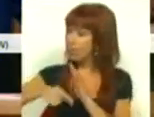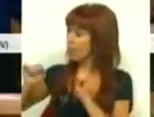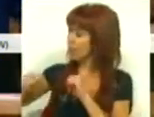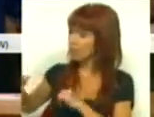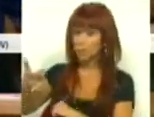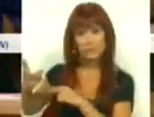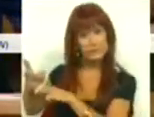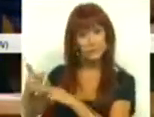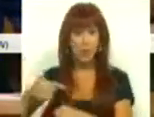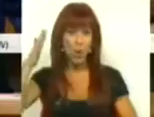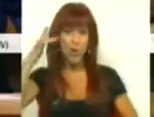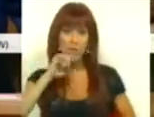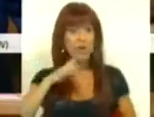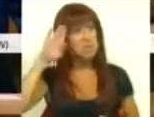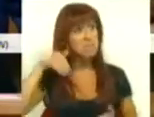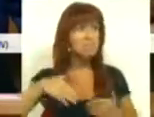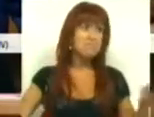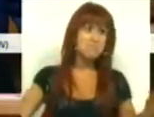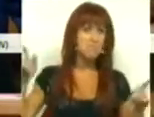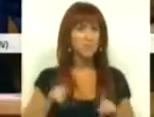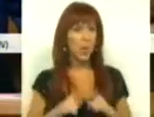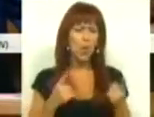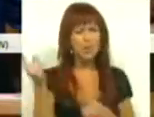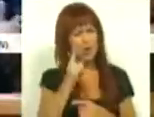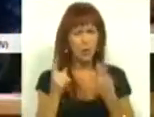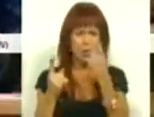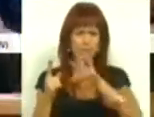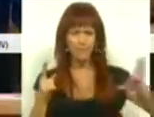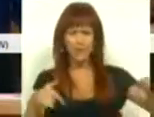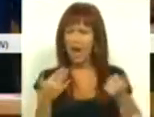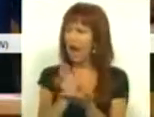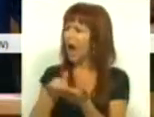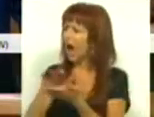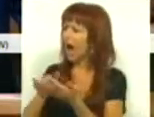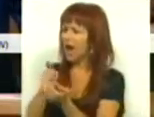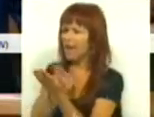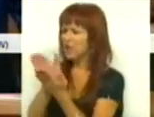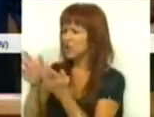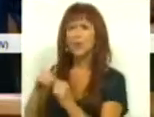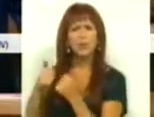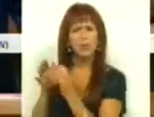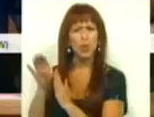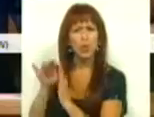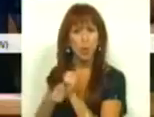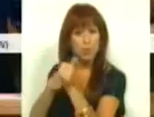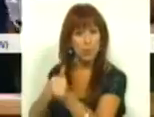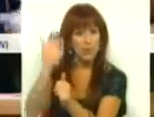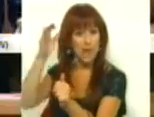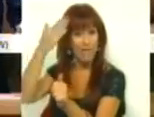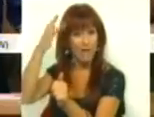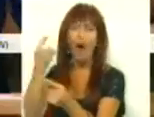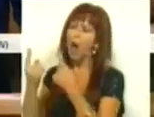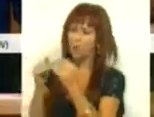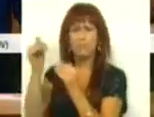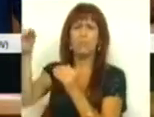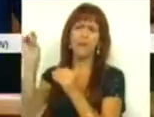de entendimento, creio que pode concluir-se que, com uma exceção, todas as áreas deste programa estão a ser cumpridas como previsto e